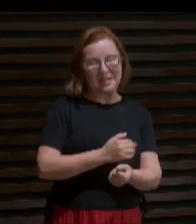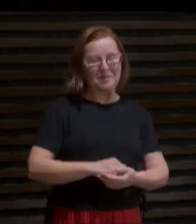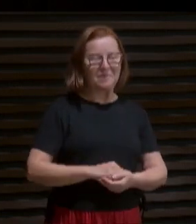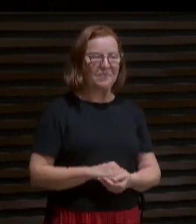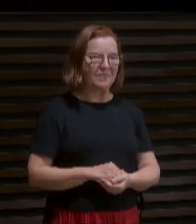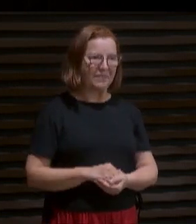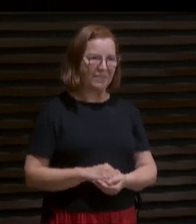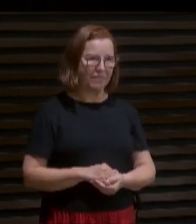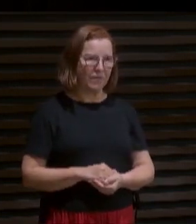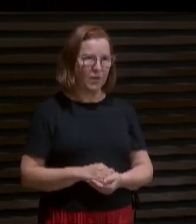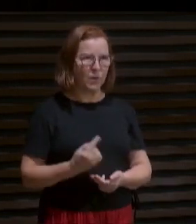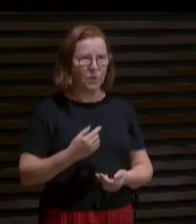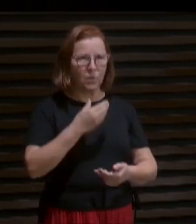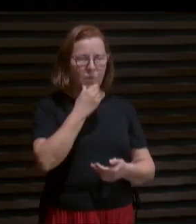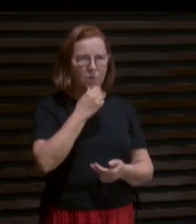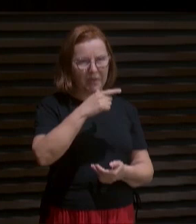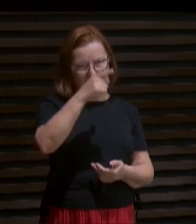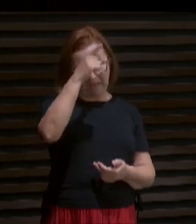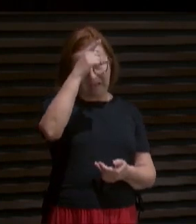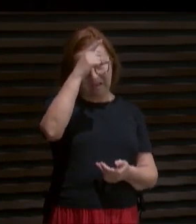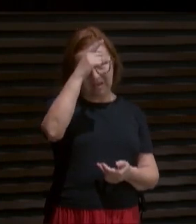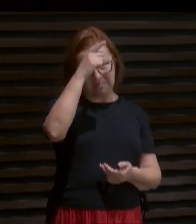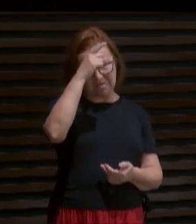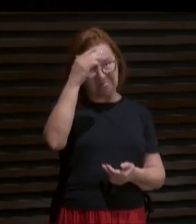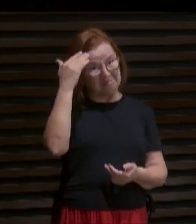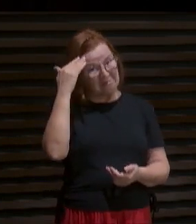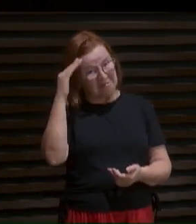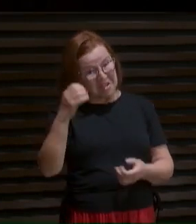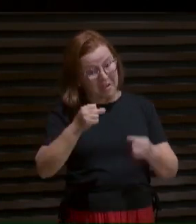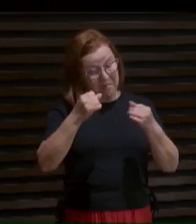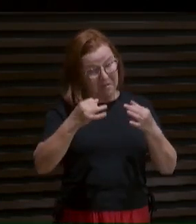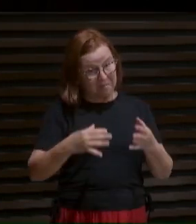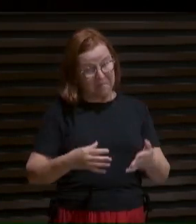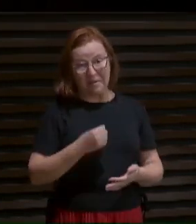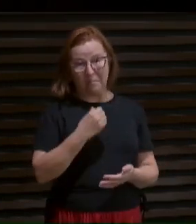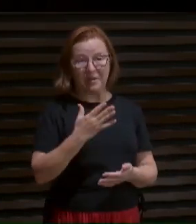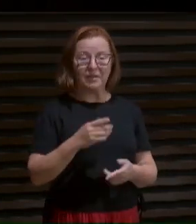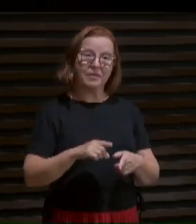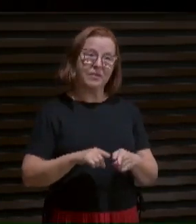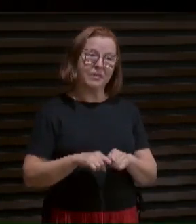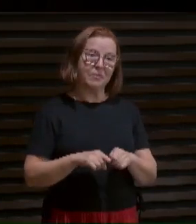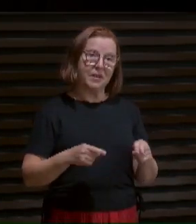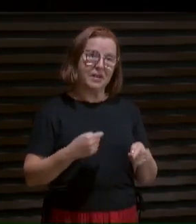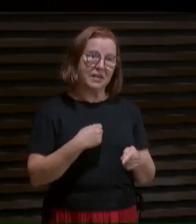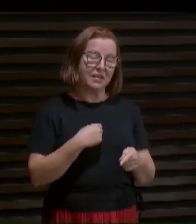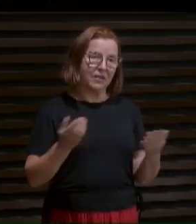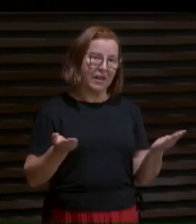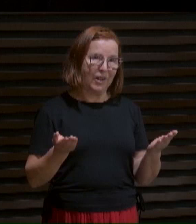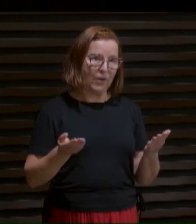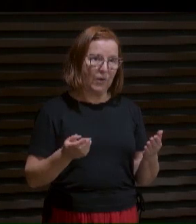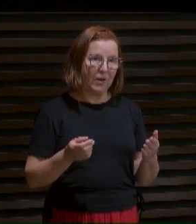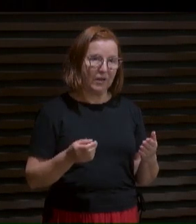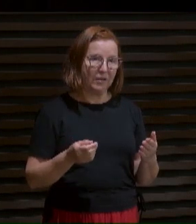físico alemão, eu não sabia explicar muito bem, mas ontem ficou um pouco mais clara e eu agora vou pesquisar